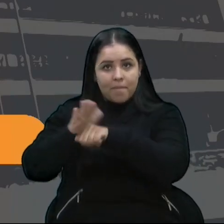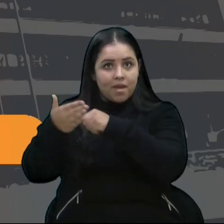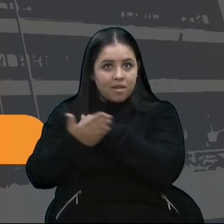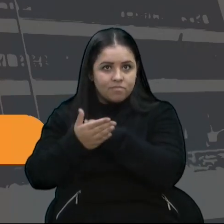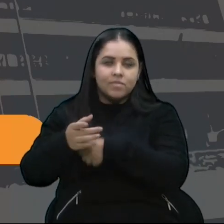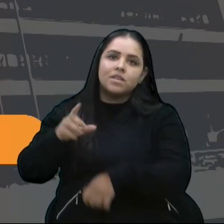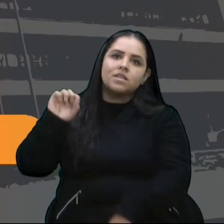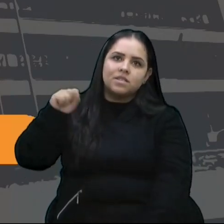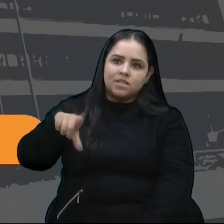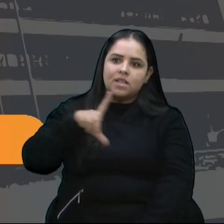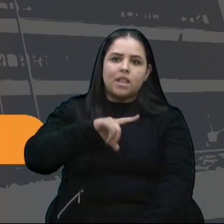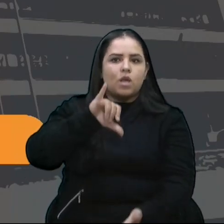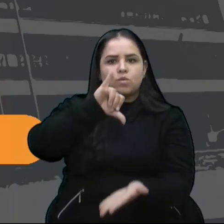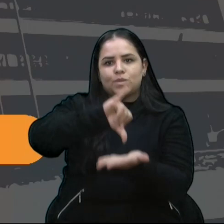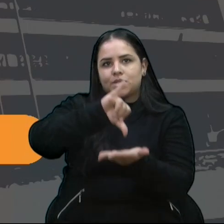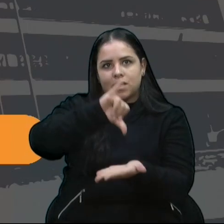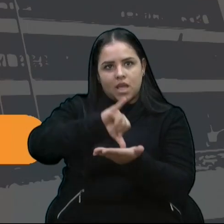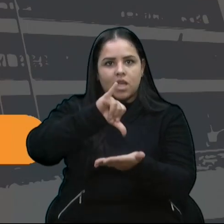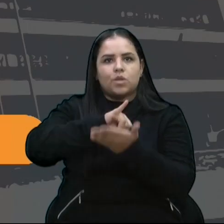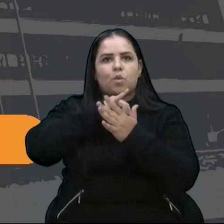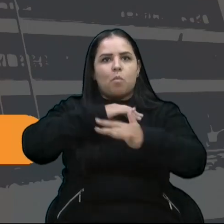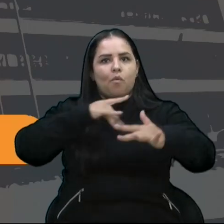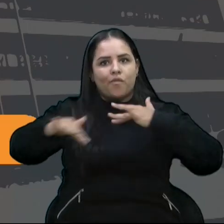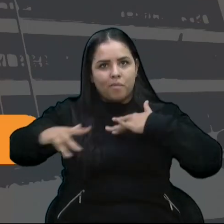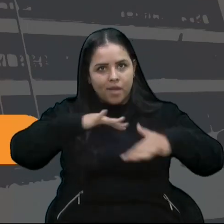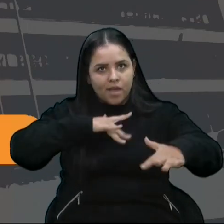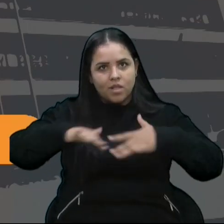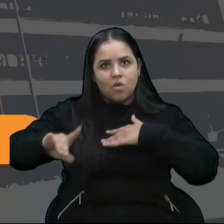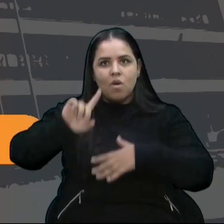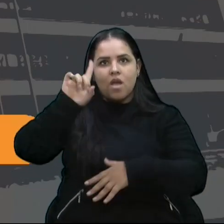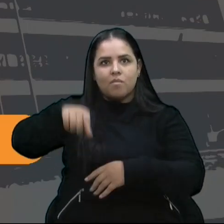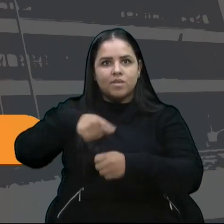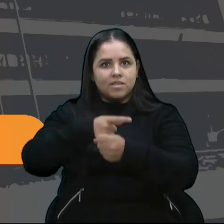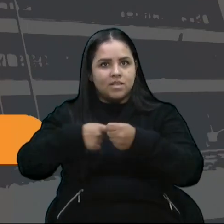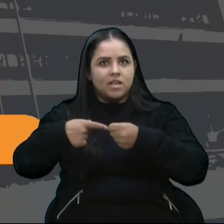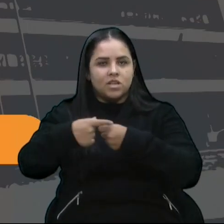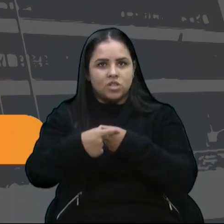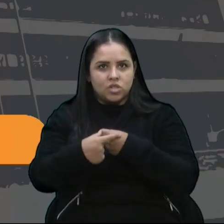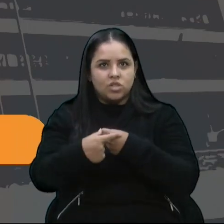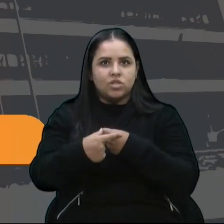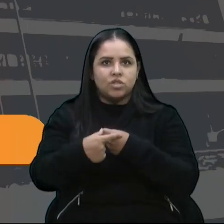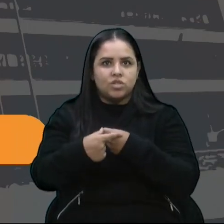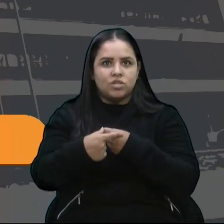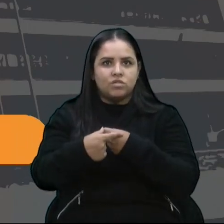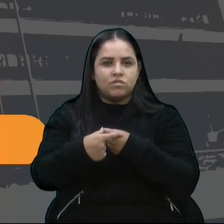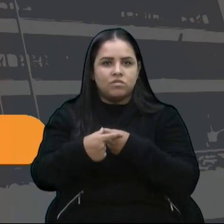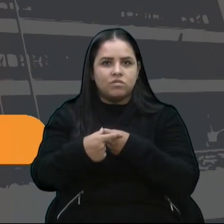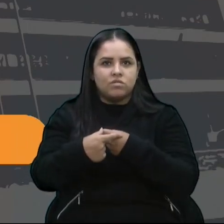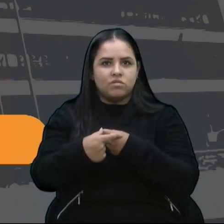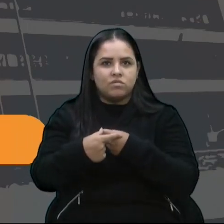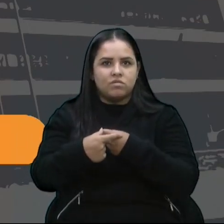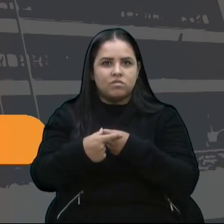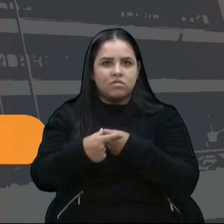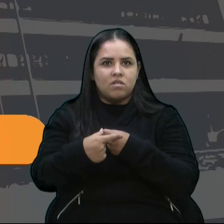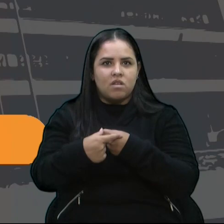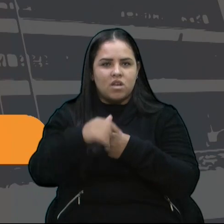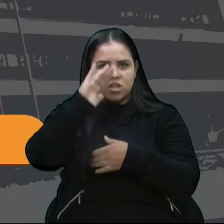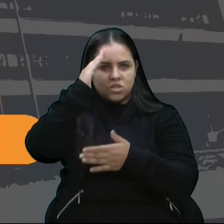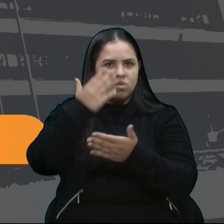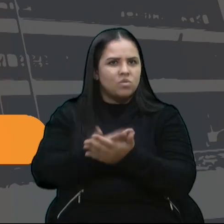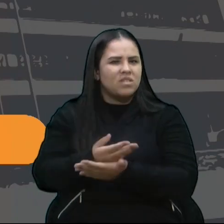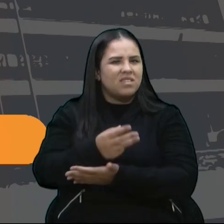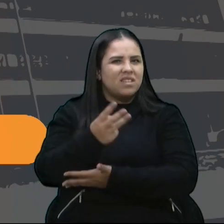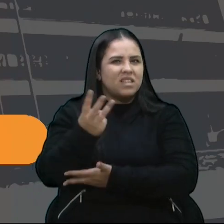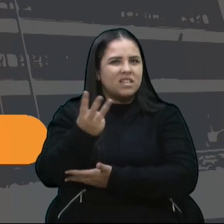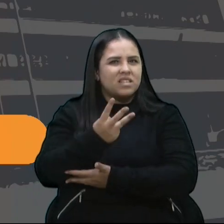existe um centro bem movimentado, é uma cidade, né, com, acho que é a terceira, posso estar falando